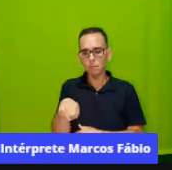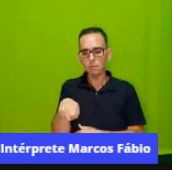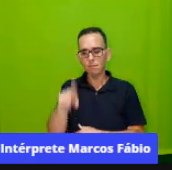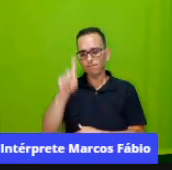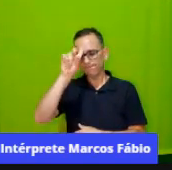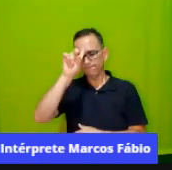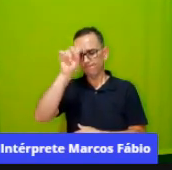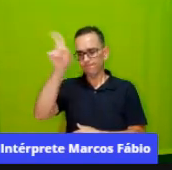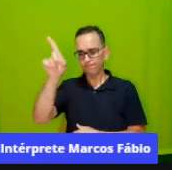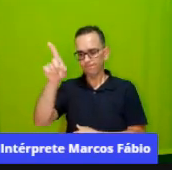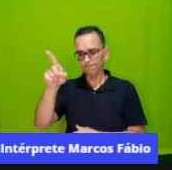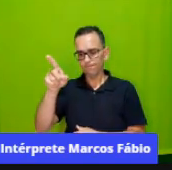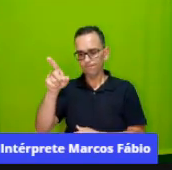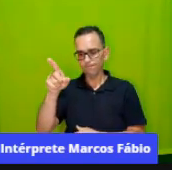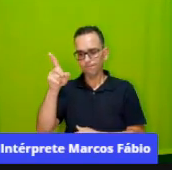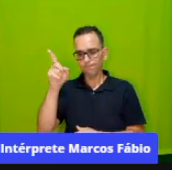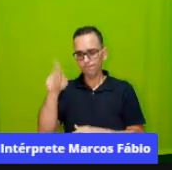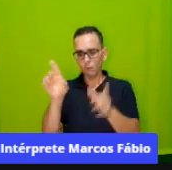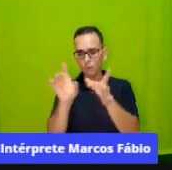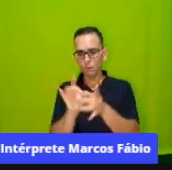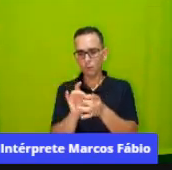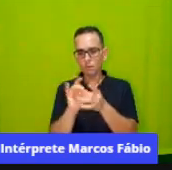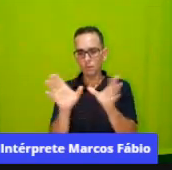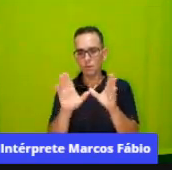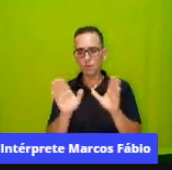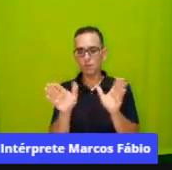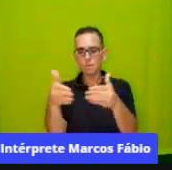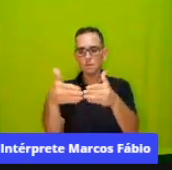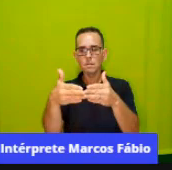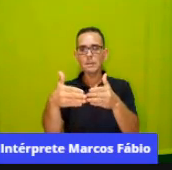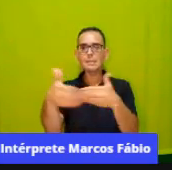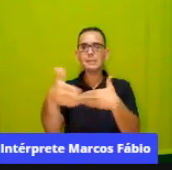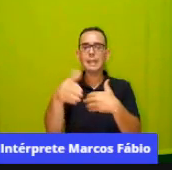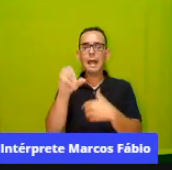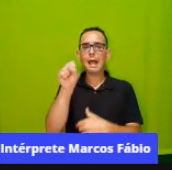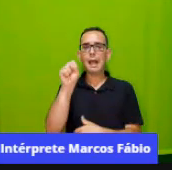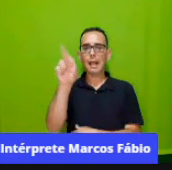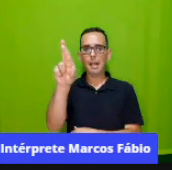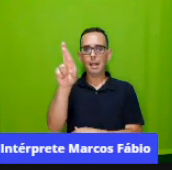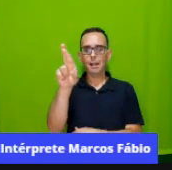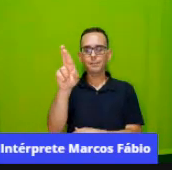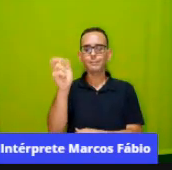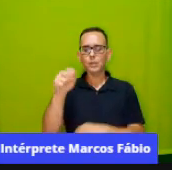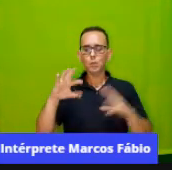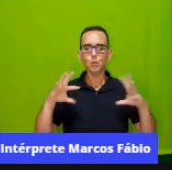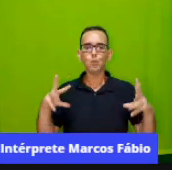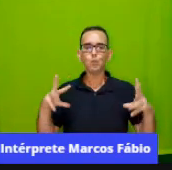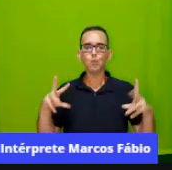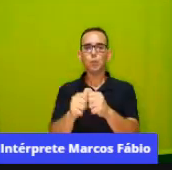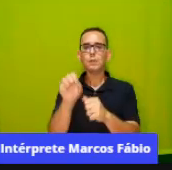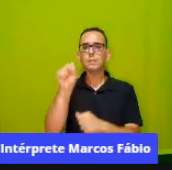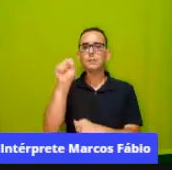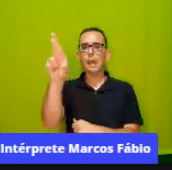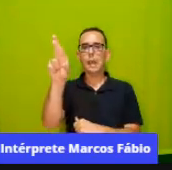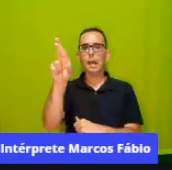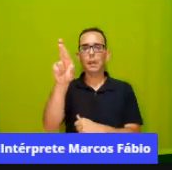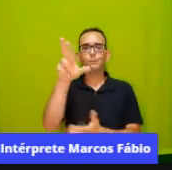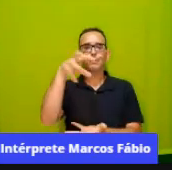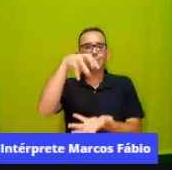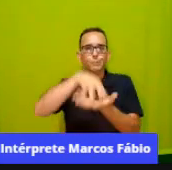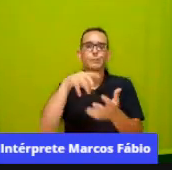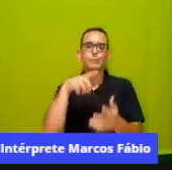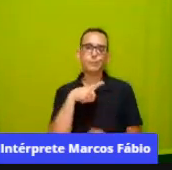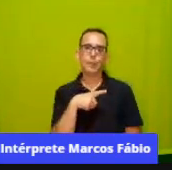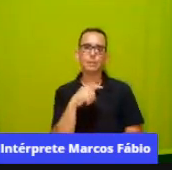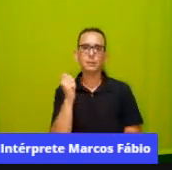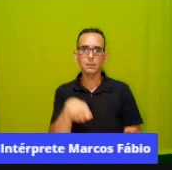Então, esse é o BodyMaker. Então, ele é um software que foi disponibilizado para salas de recursos. Então, todas as